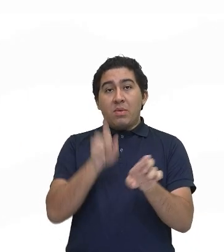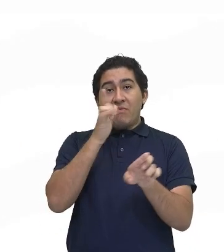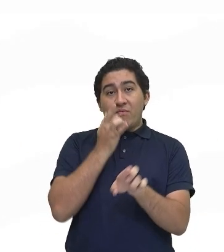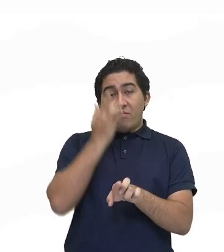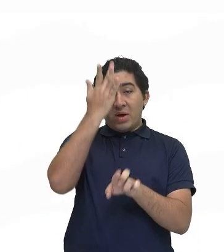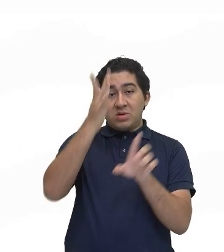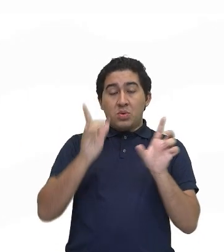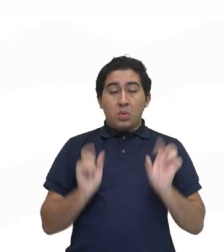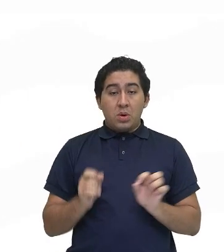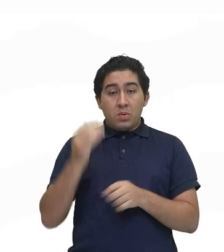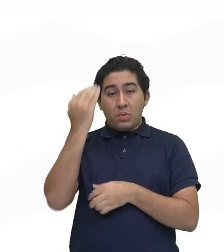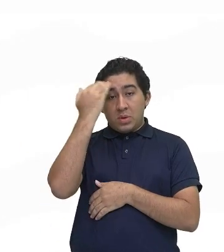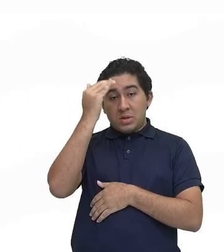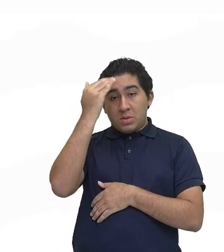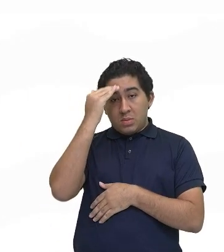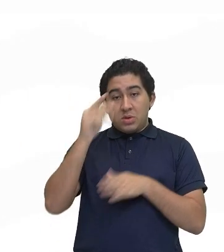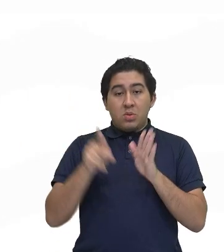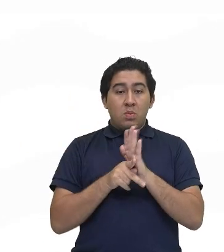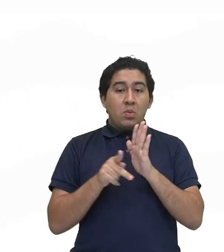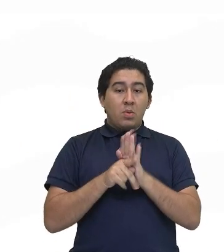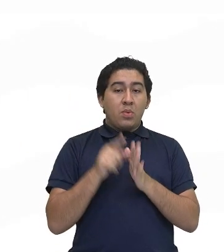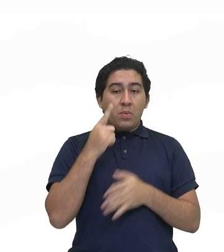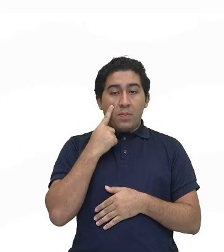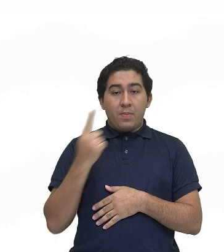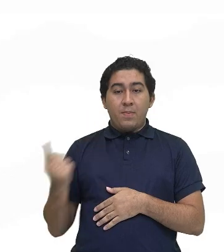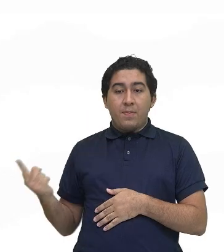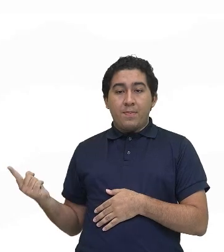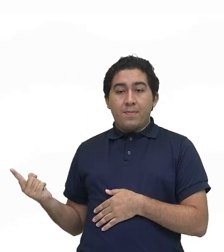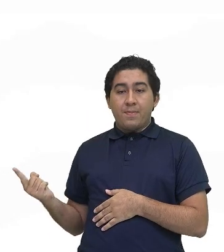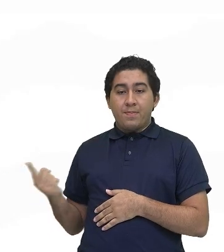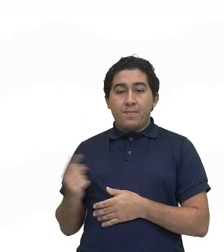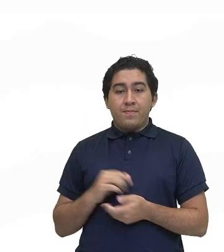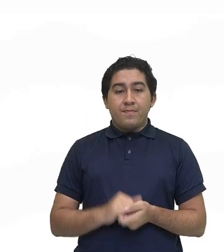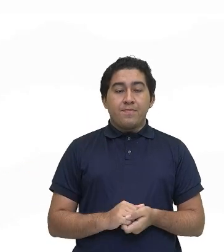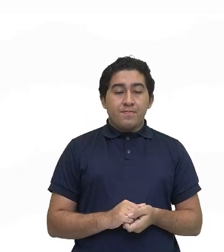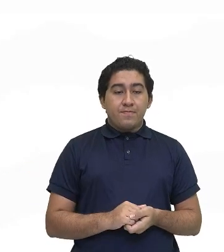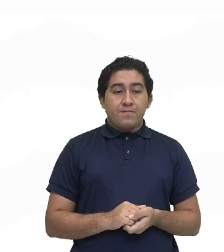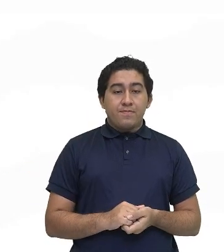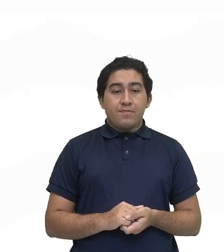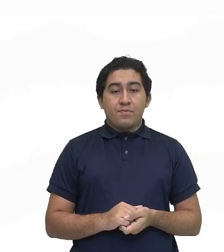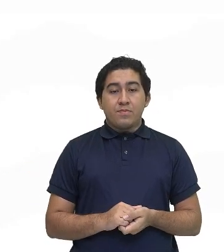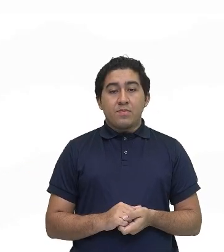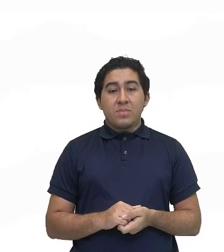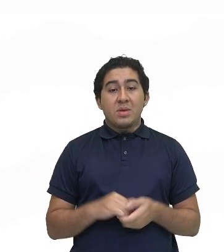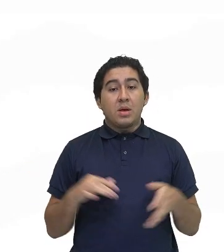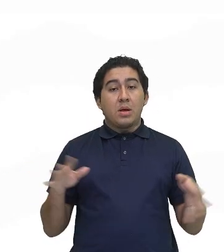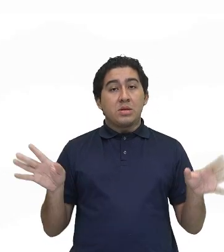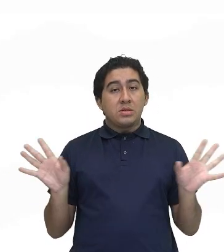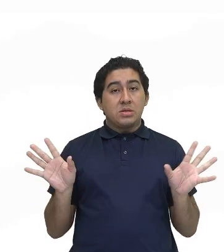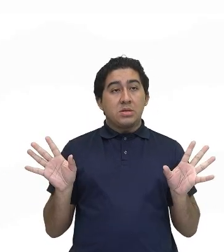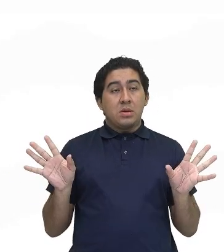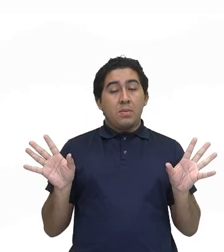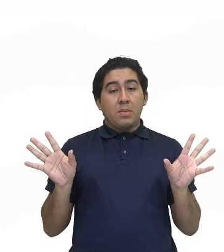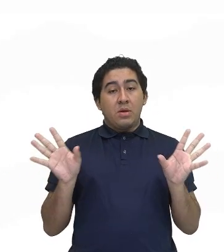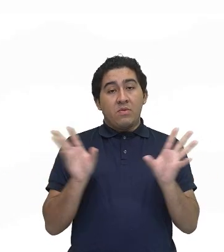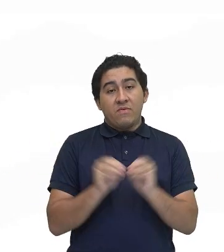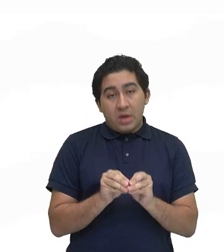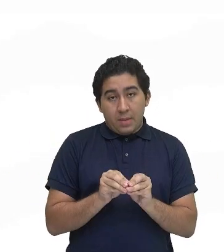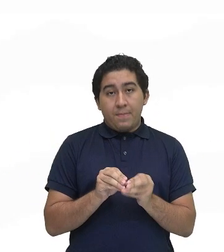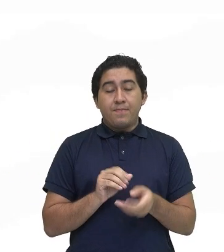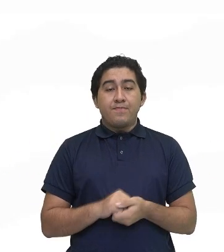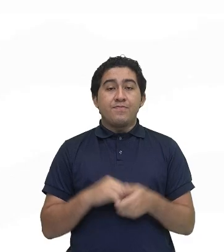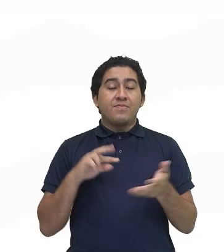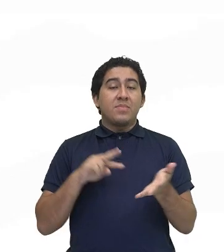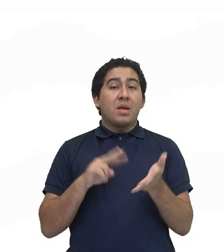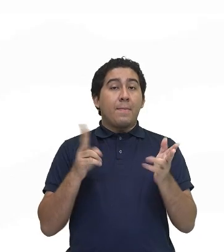a compreensão destes resultados. O nome, simplificar. Então, vejam que